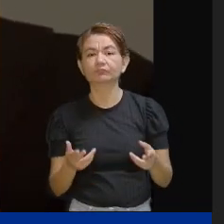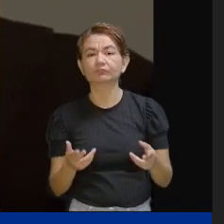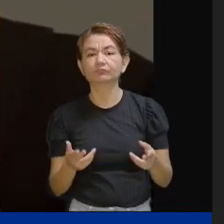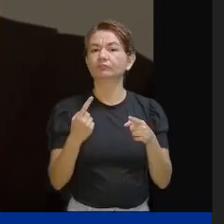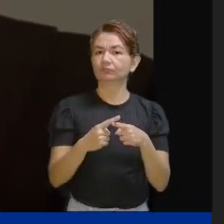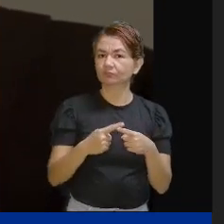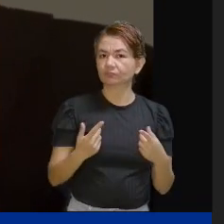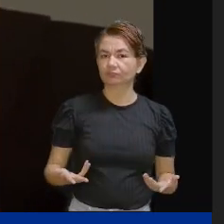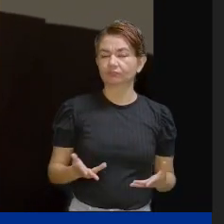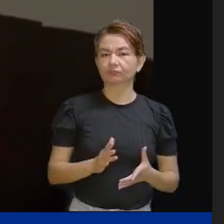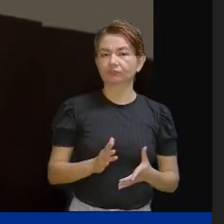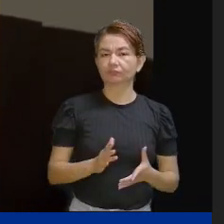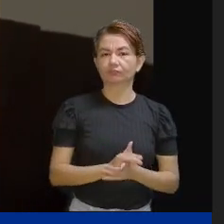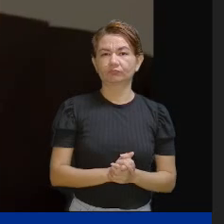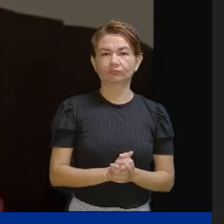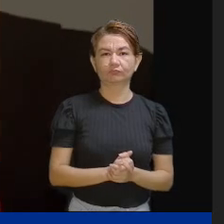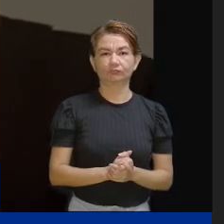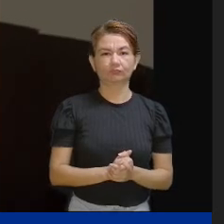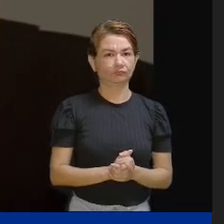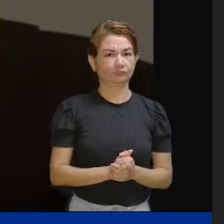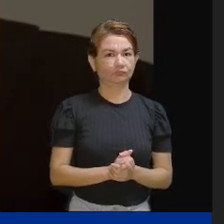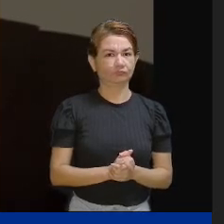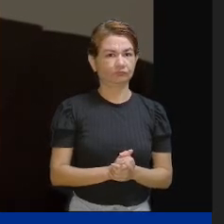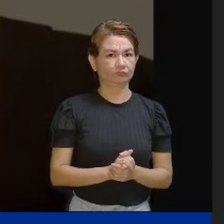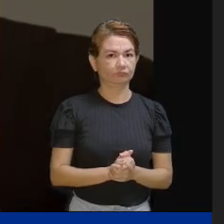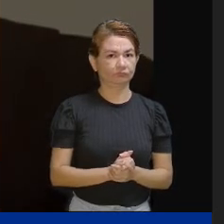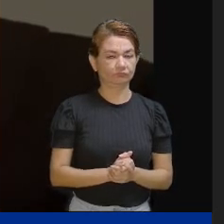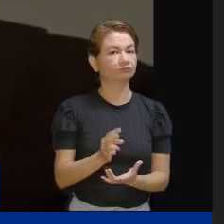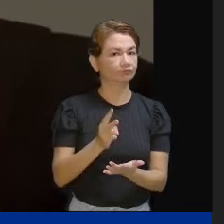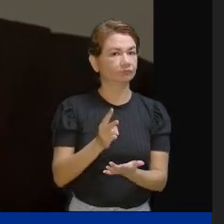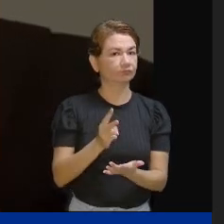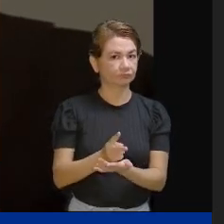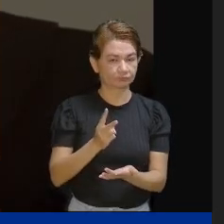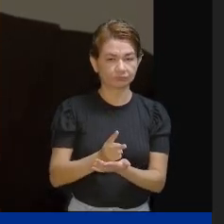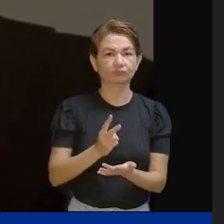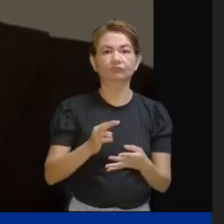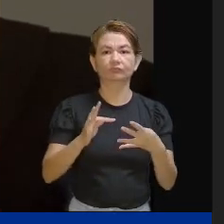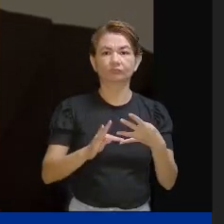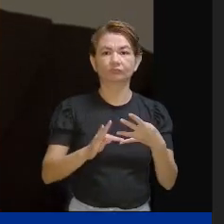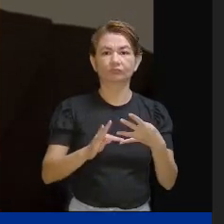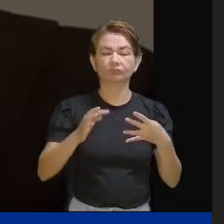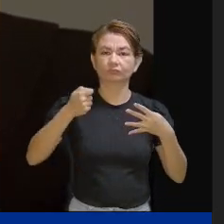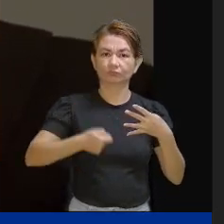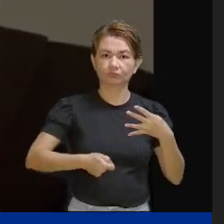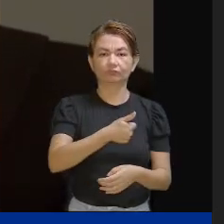razões, excelências, pugna-se pela manutenção total da sentença de D